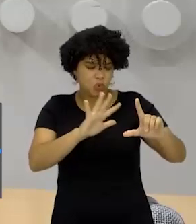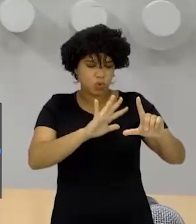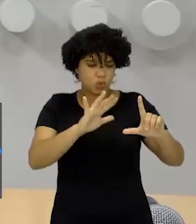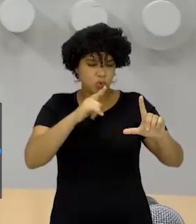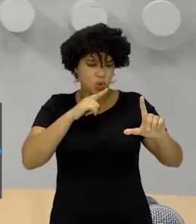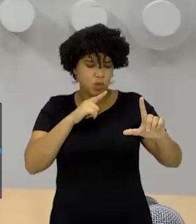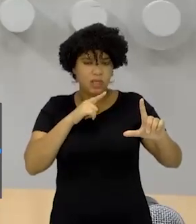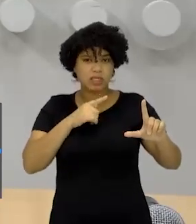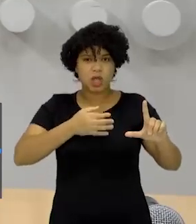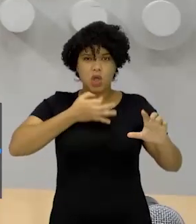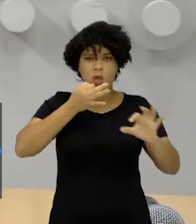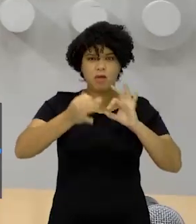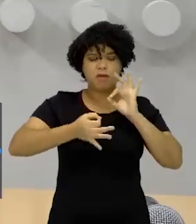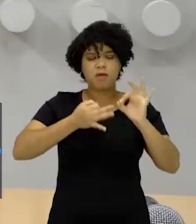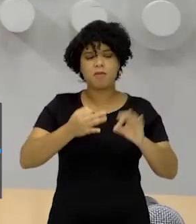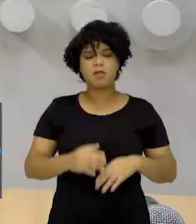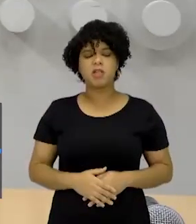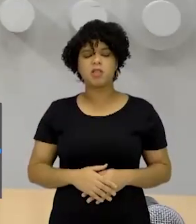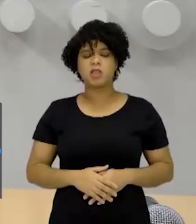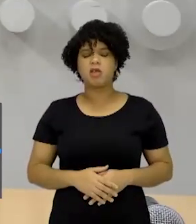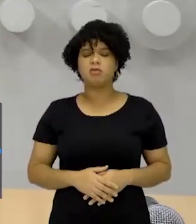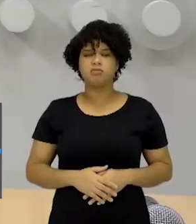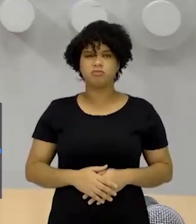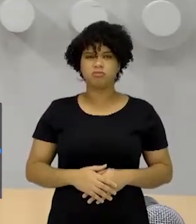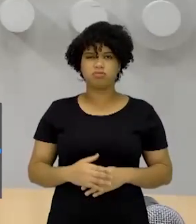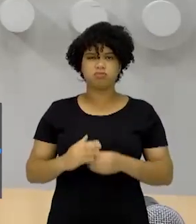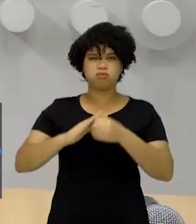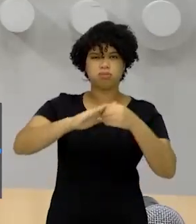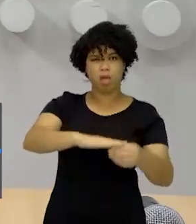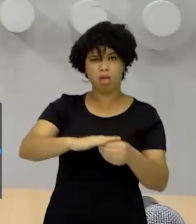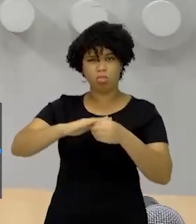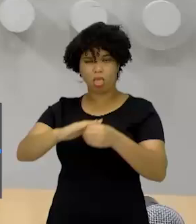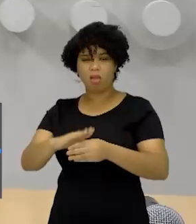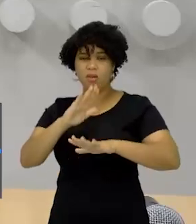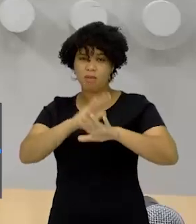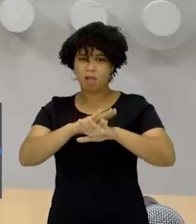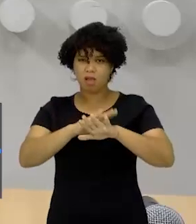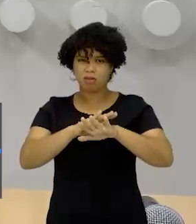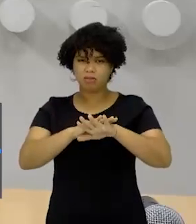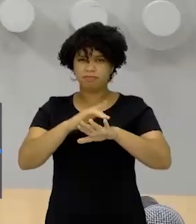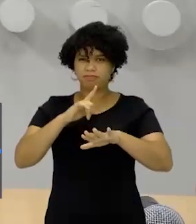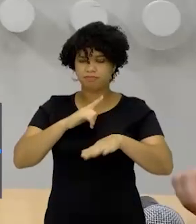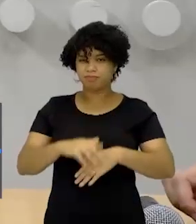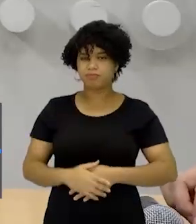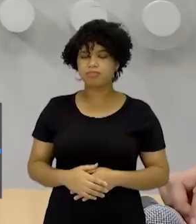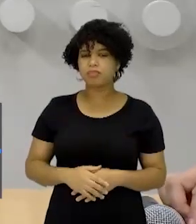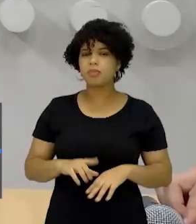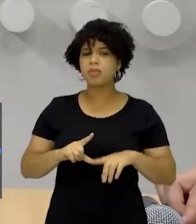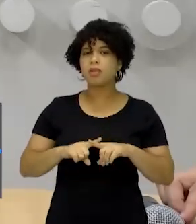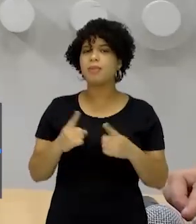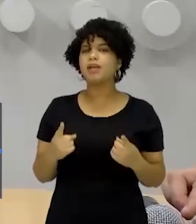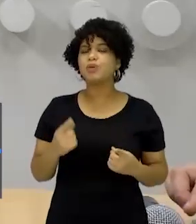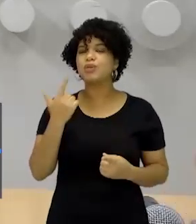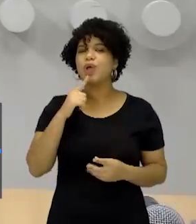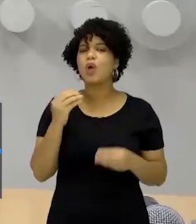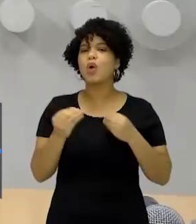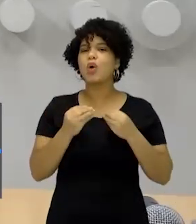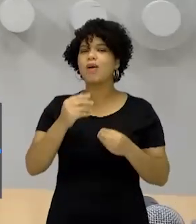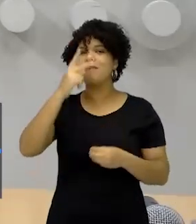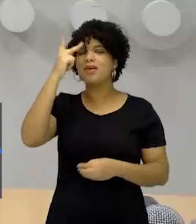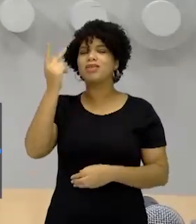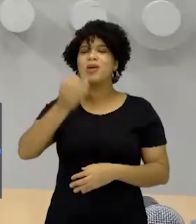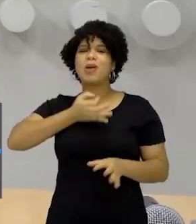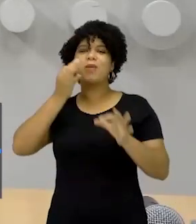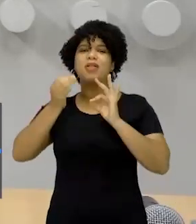ódio, construídos a partir de uma ignorância meticulosamente encorajada pelos donos do